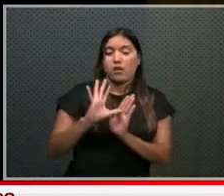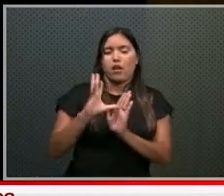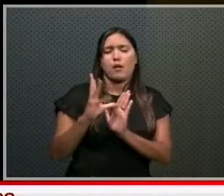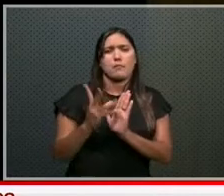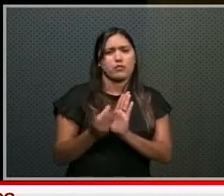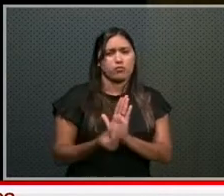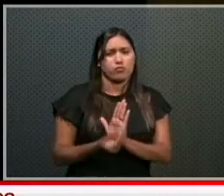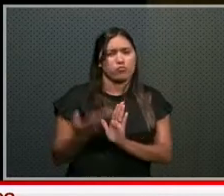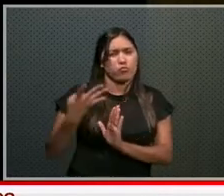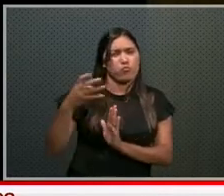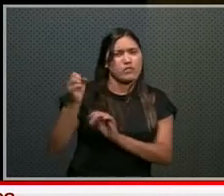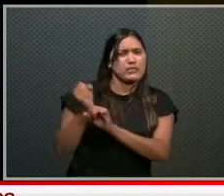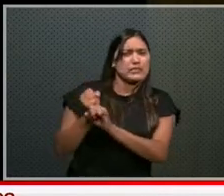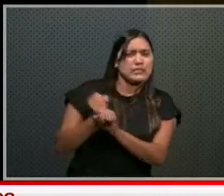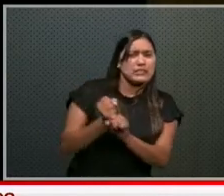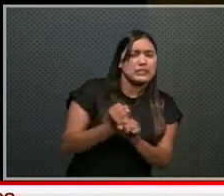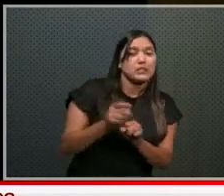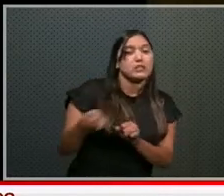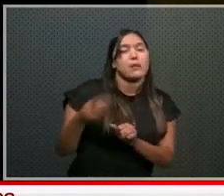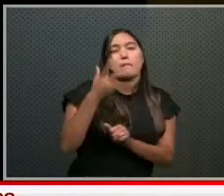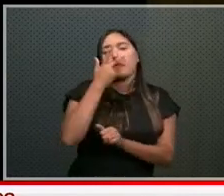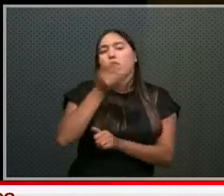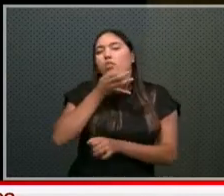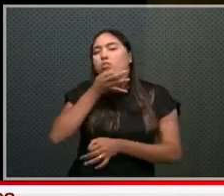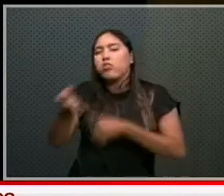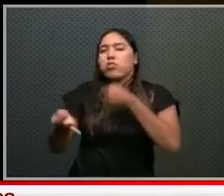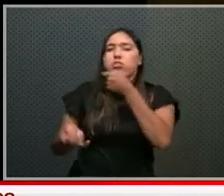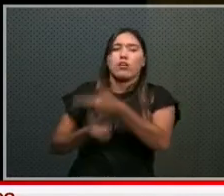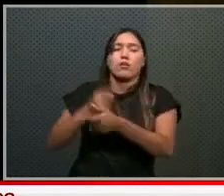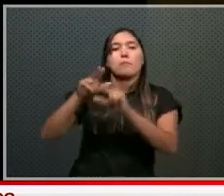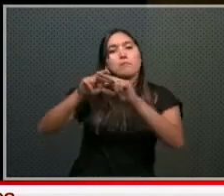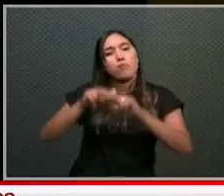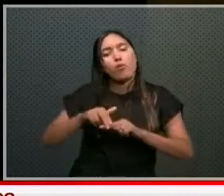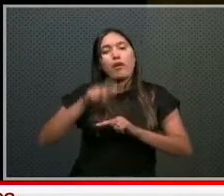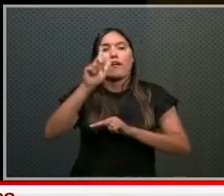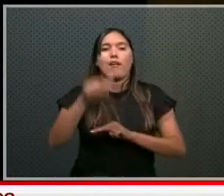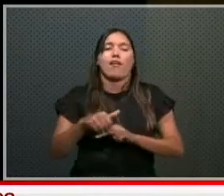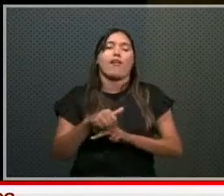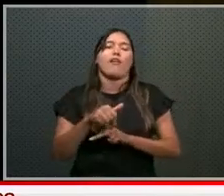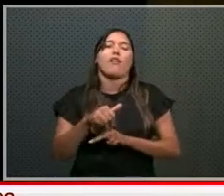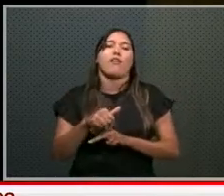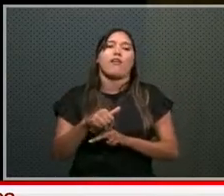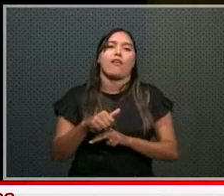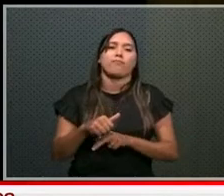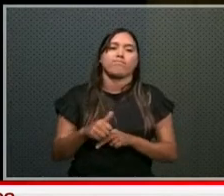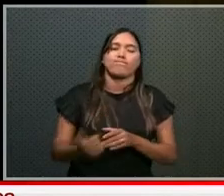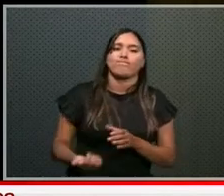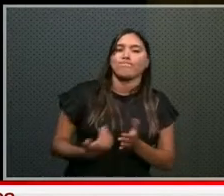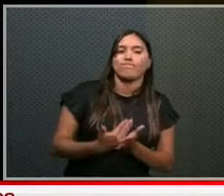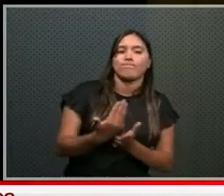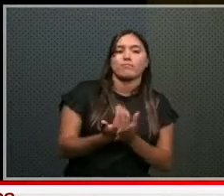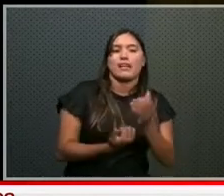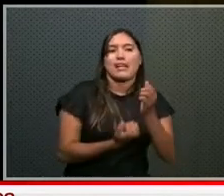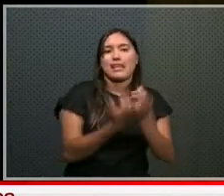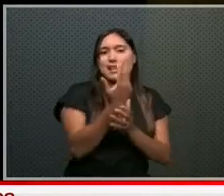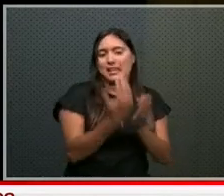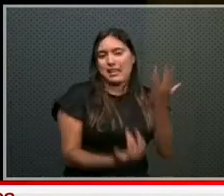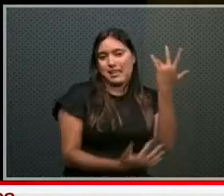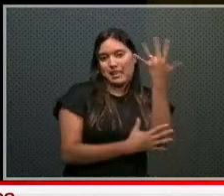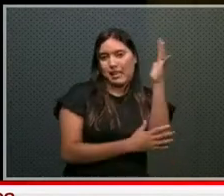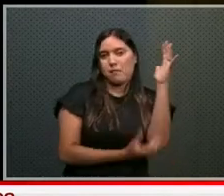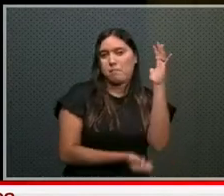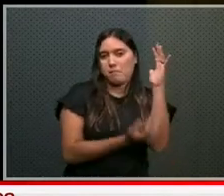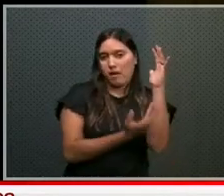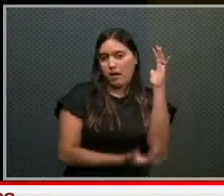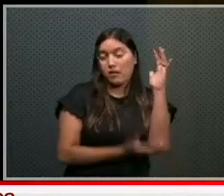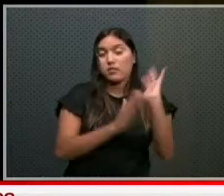criticada como grande causador de desmatamento de queimada não é isso a partir da década de 60 vejam quando se iniciou